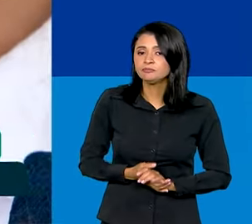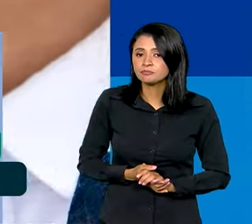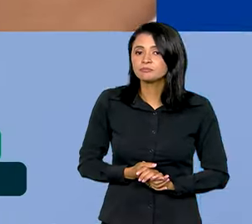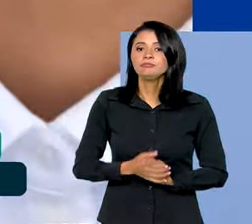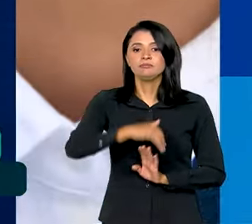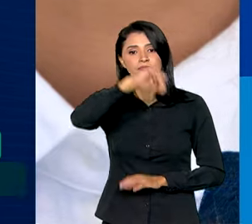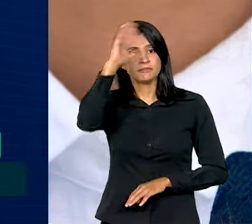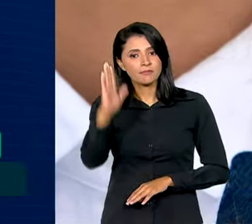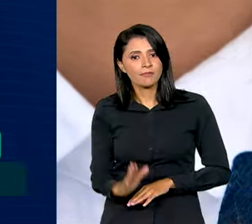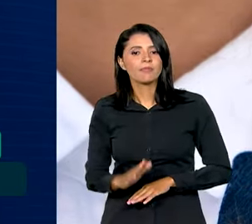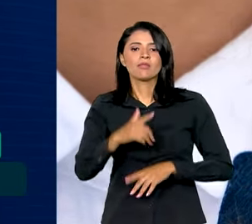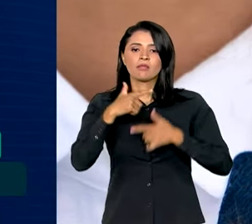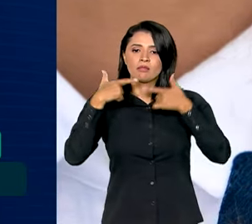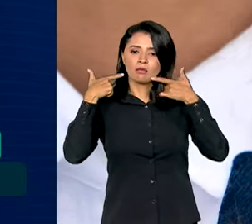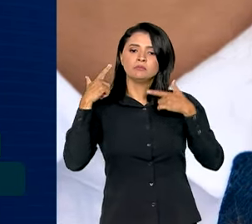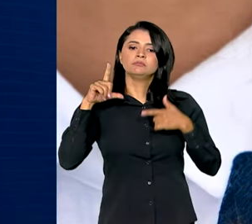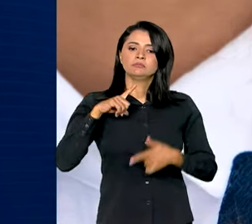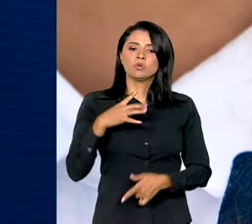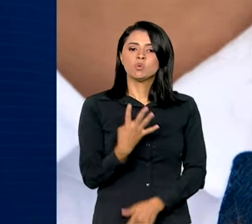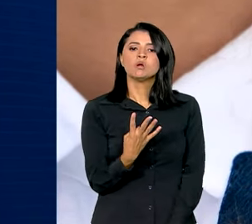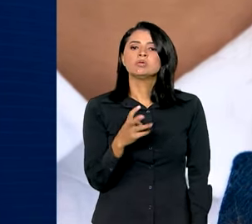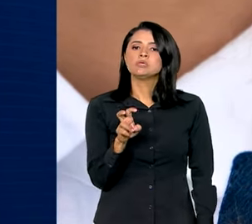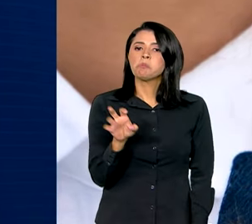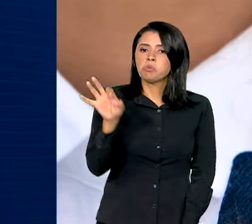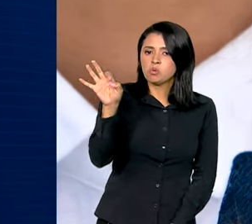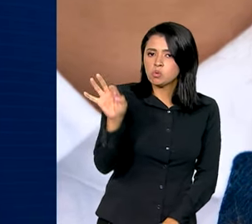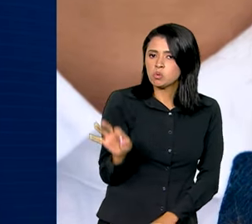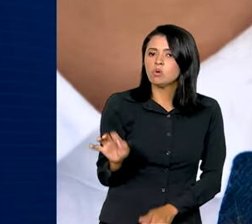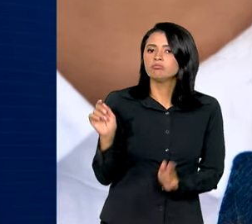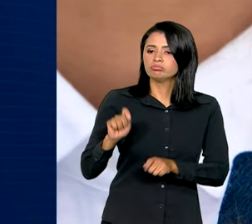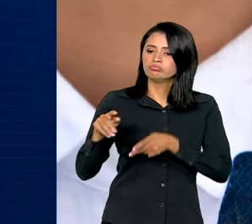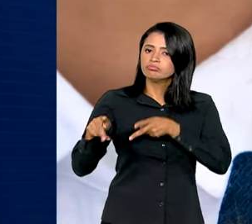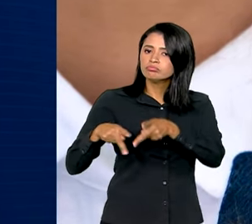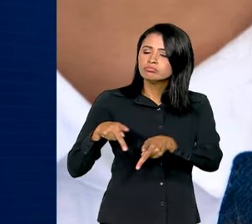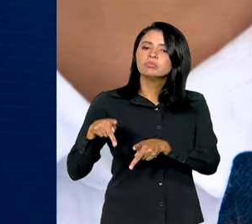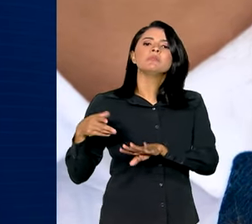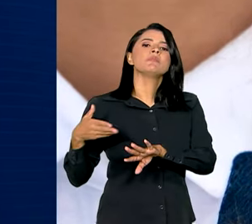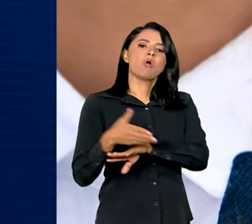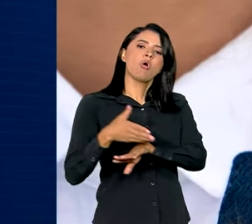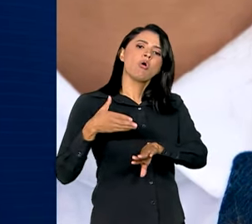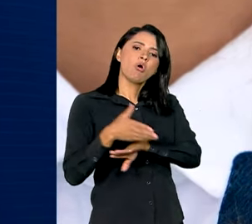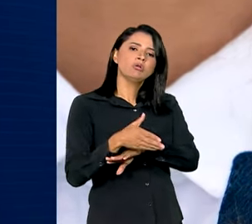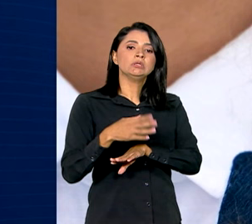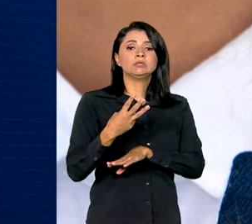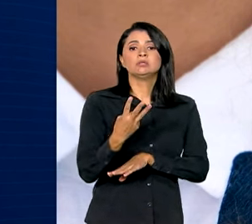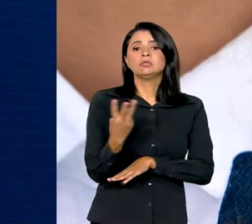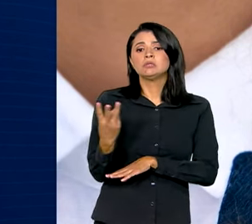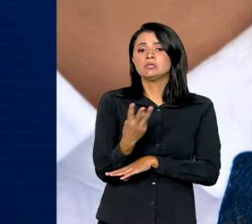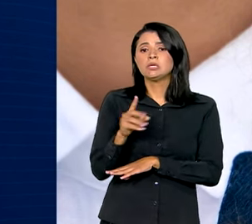Brasil Sorridente cobre 45% da população brasileira. São